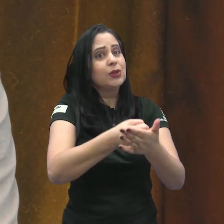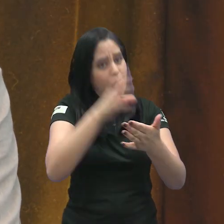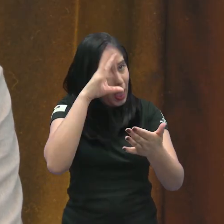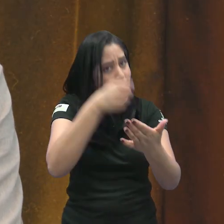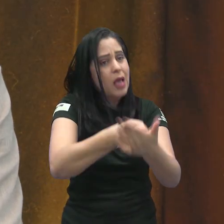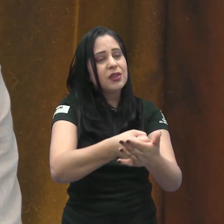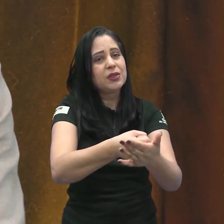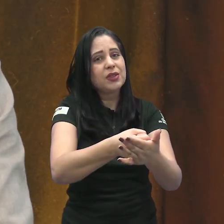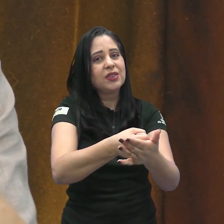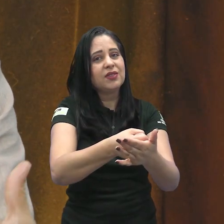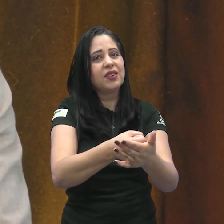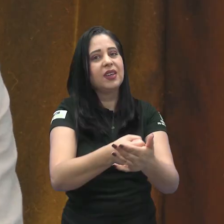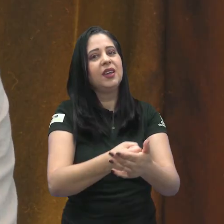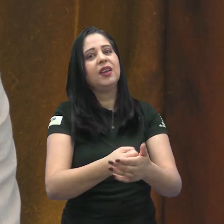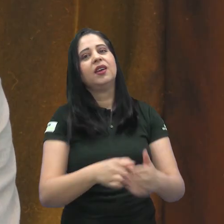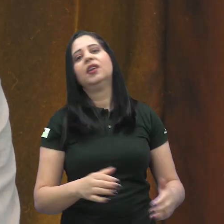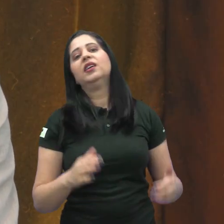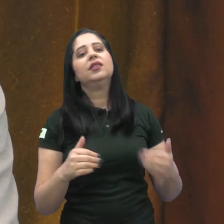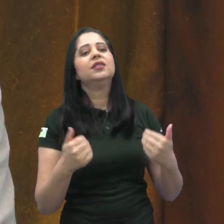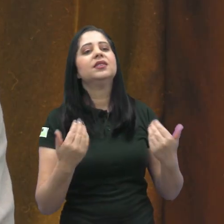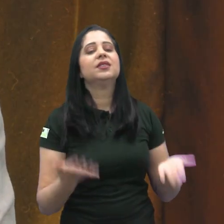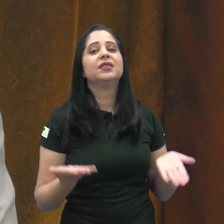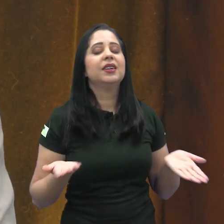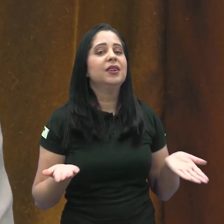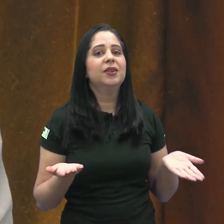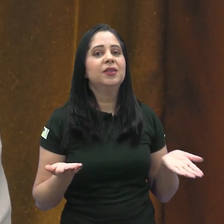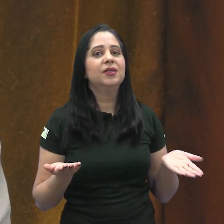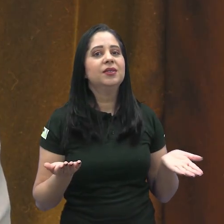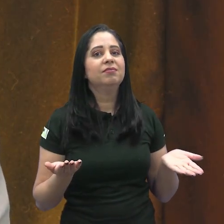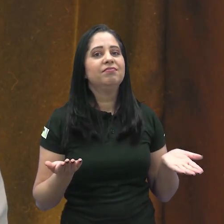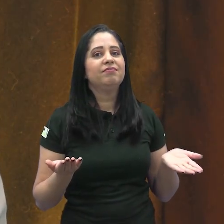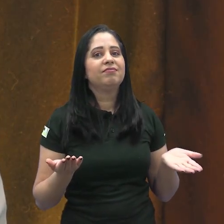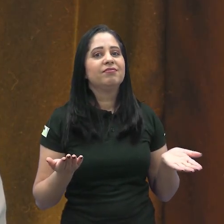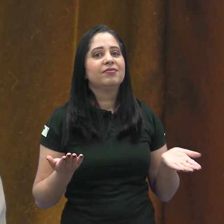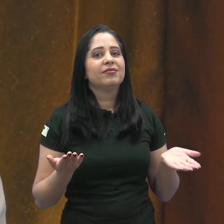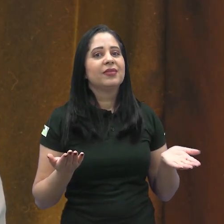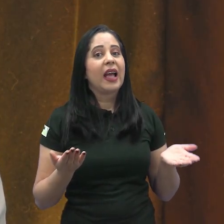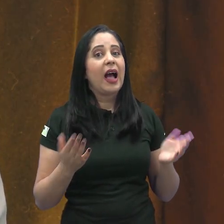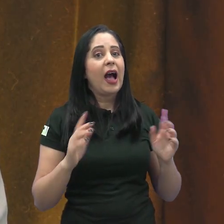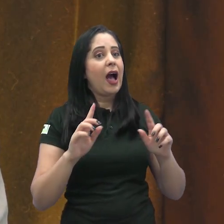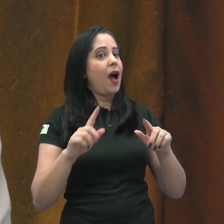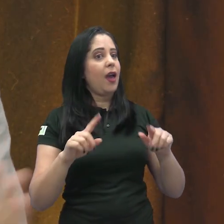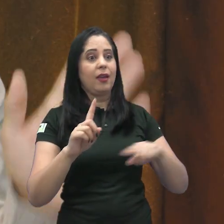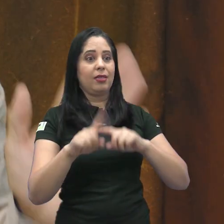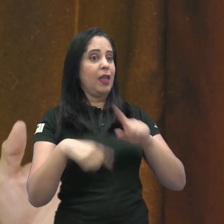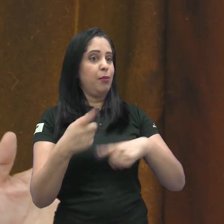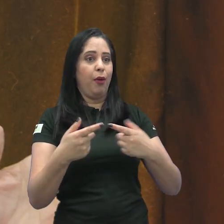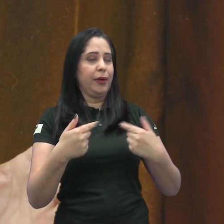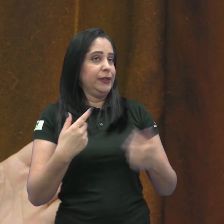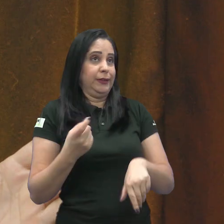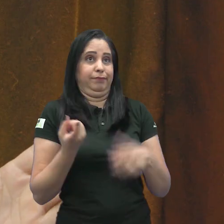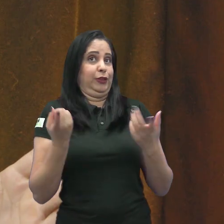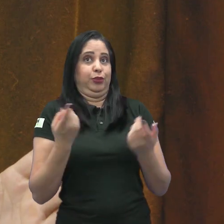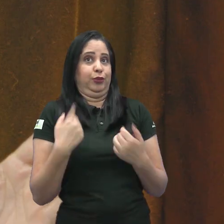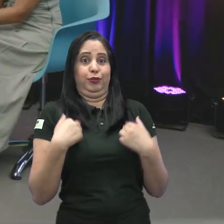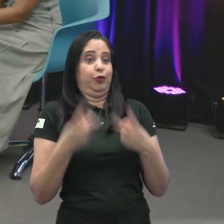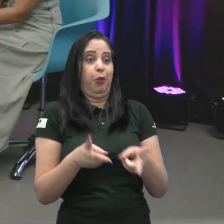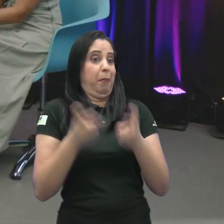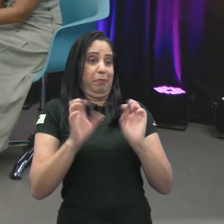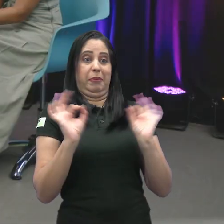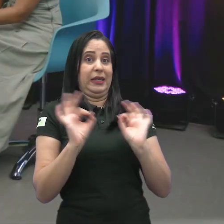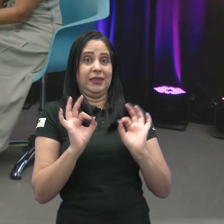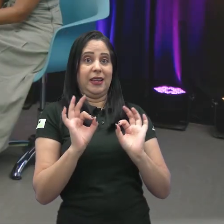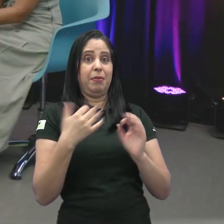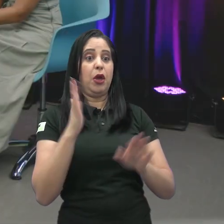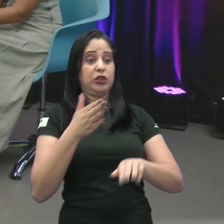acabei, quando você acaba se deparando, a questão política, ela acaba você acaba entrando sem você perceber. Sem perceber. Quando